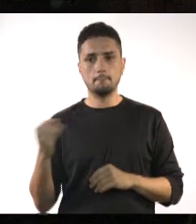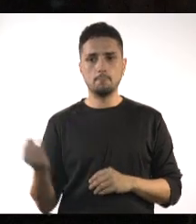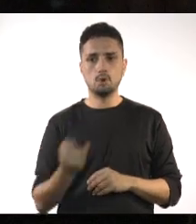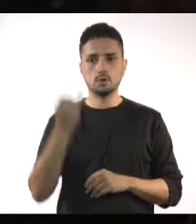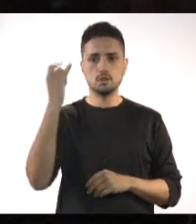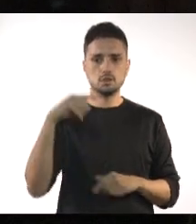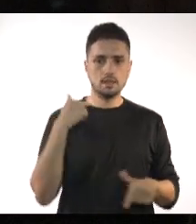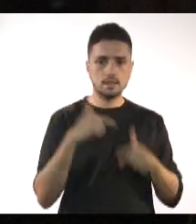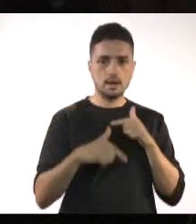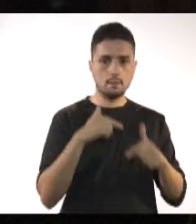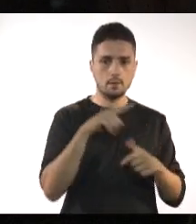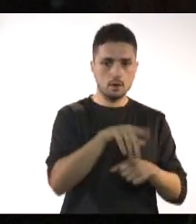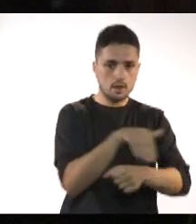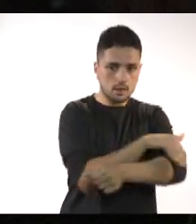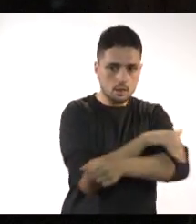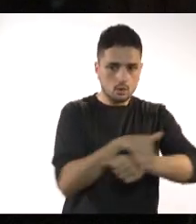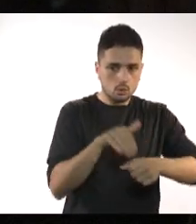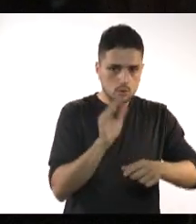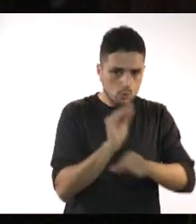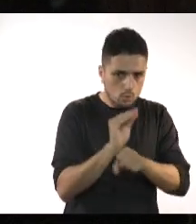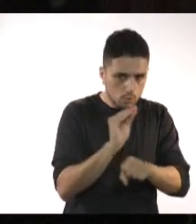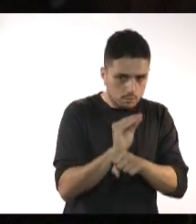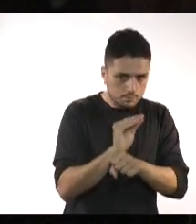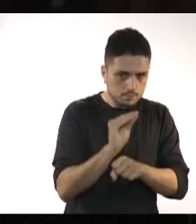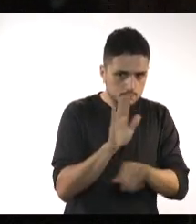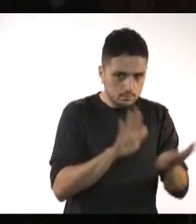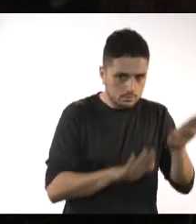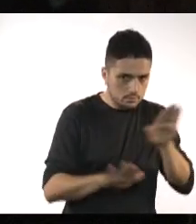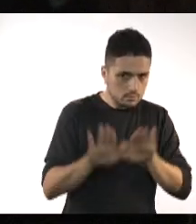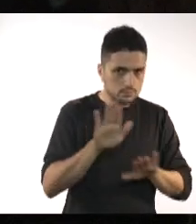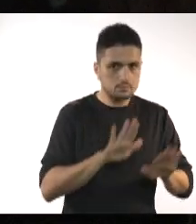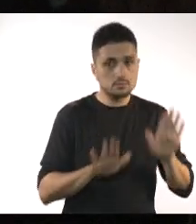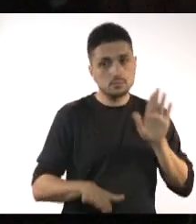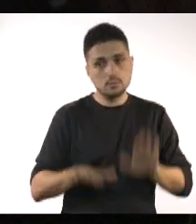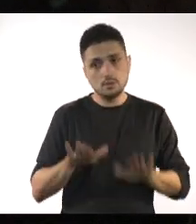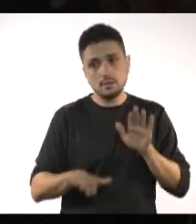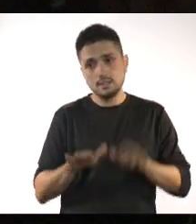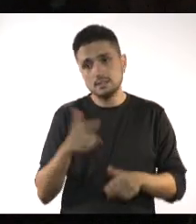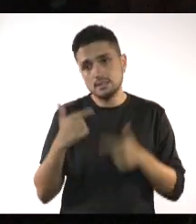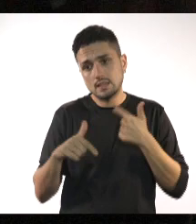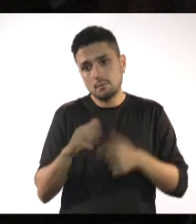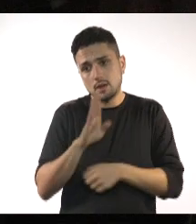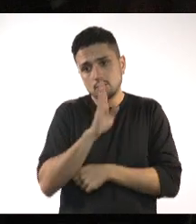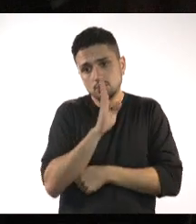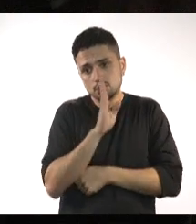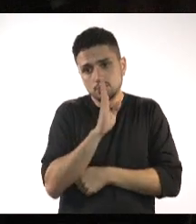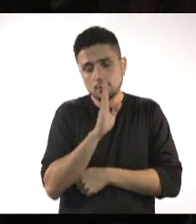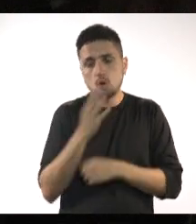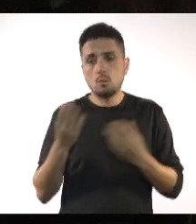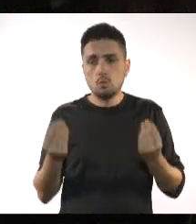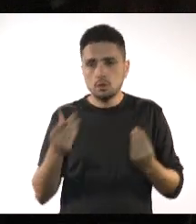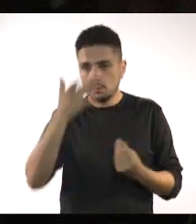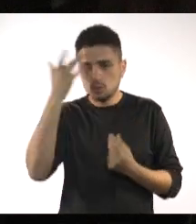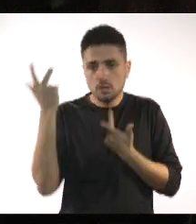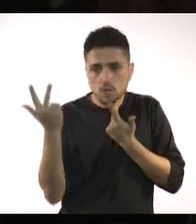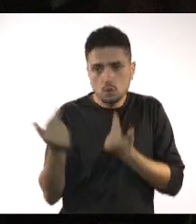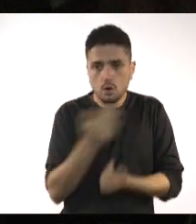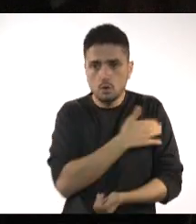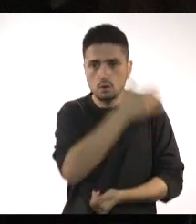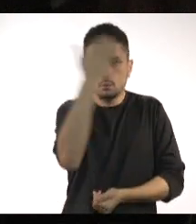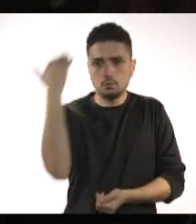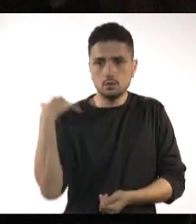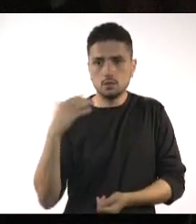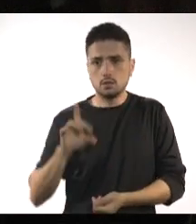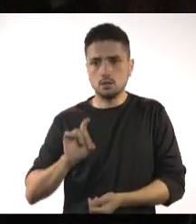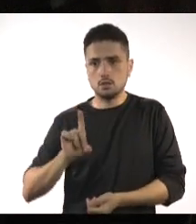ali na rua, é o trabalho do cuidado, é o trabalho muitas vezes silencioso das irmãs dulces que estão por aí, cuidando das